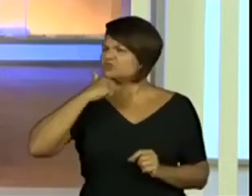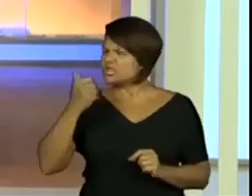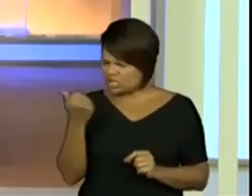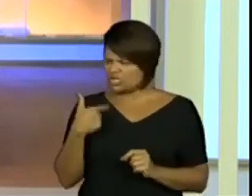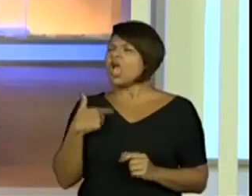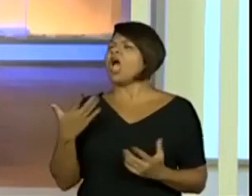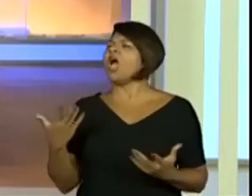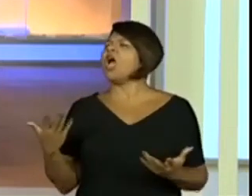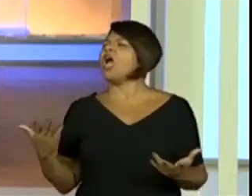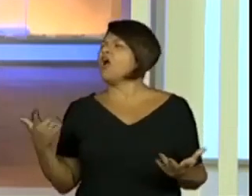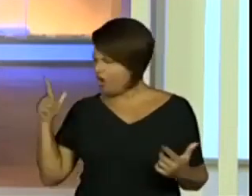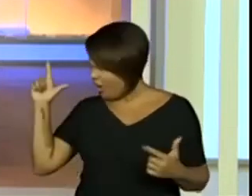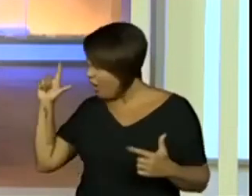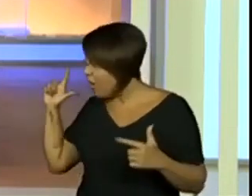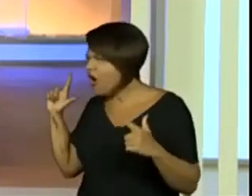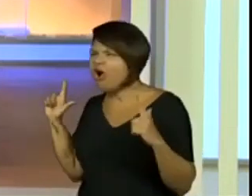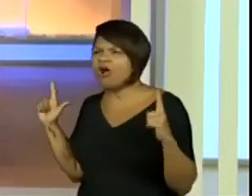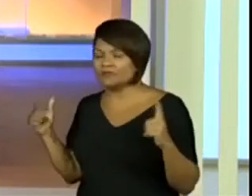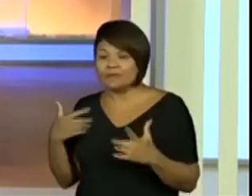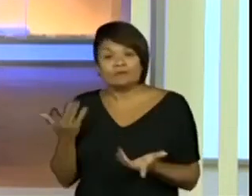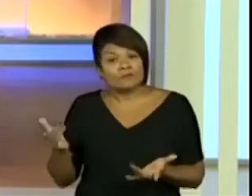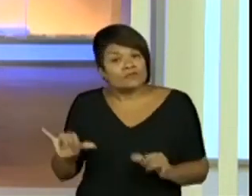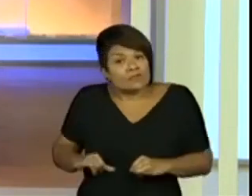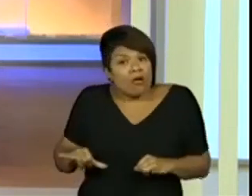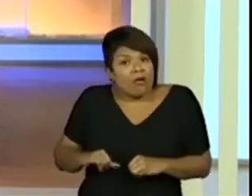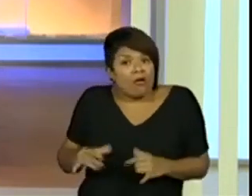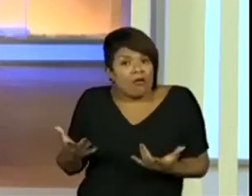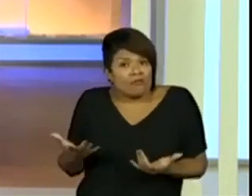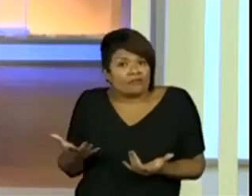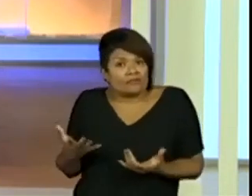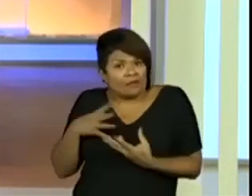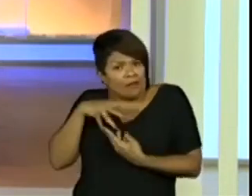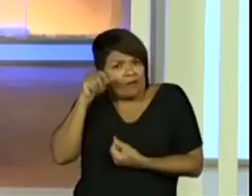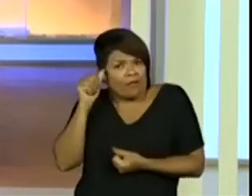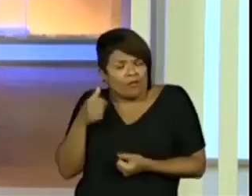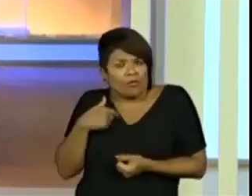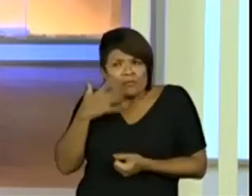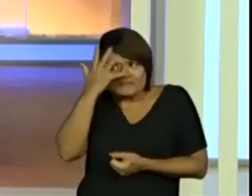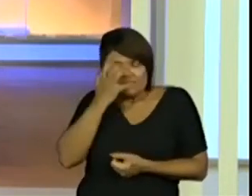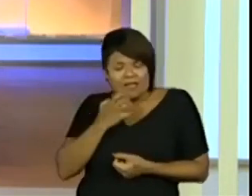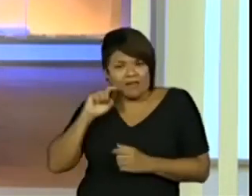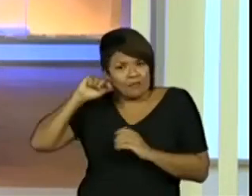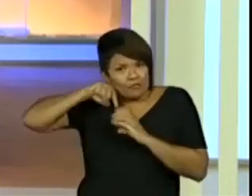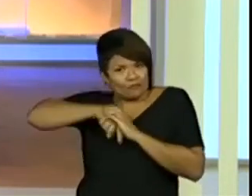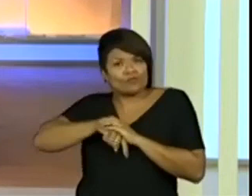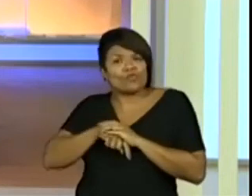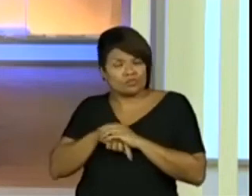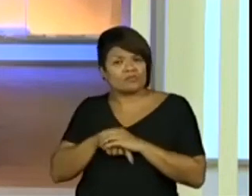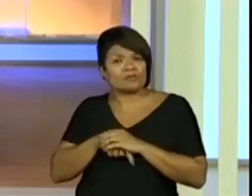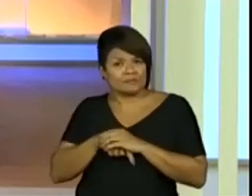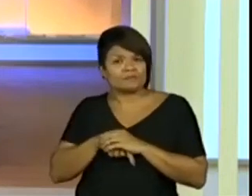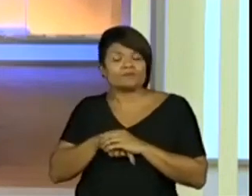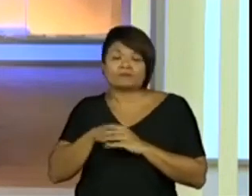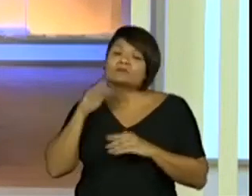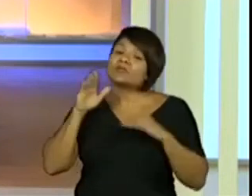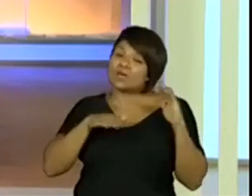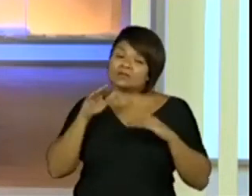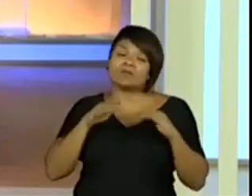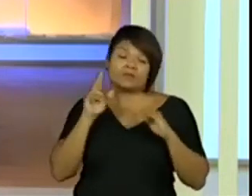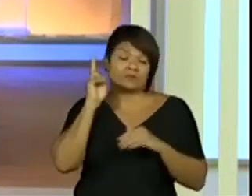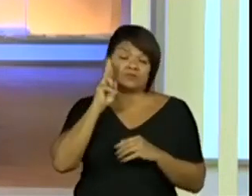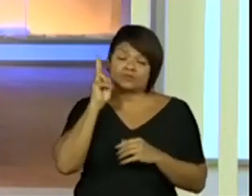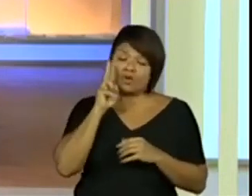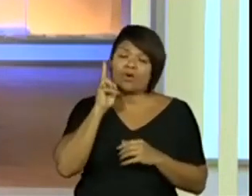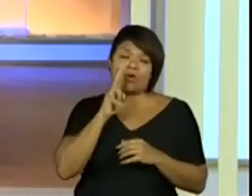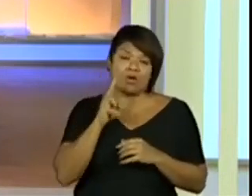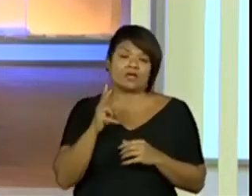isso. Né? Então são questões sérias, profundas, que através de uma obra,